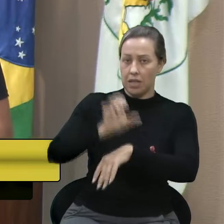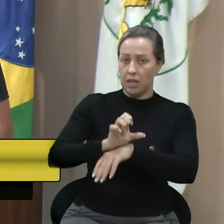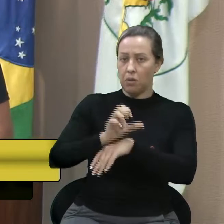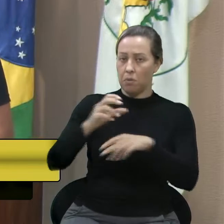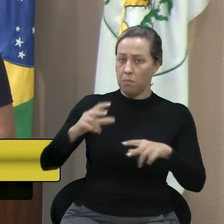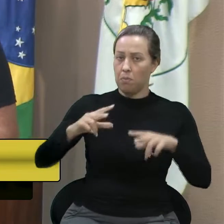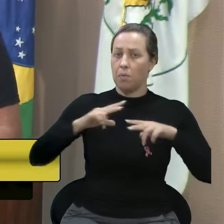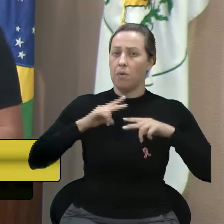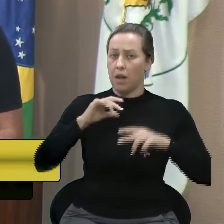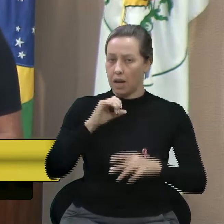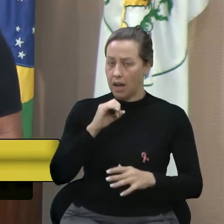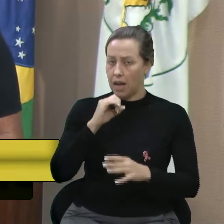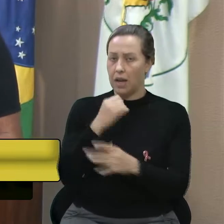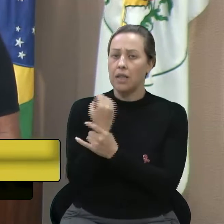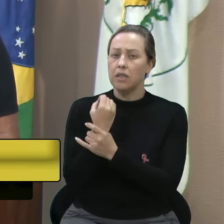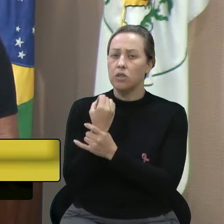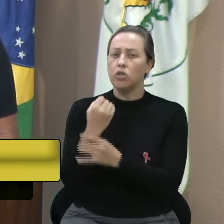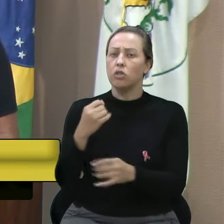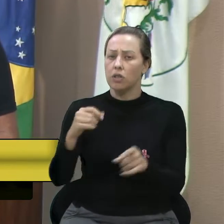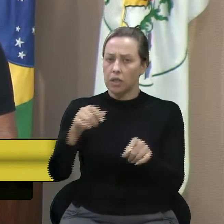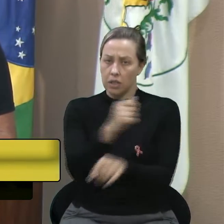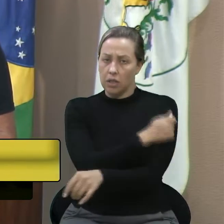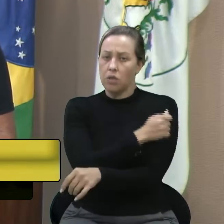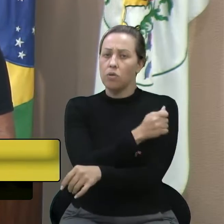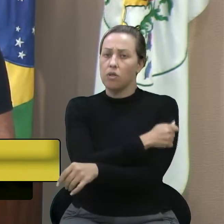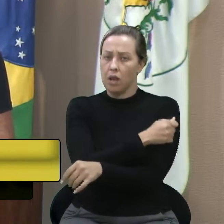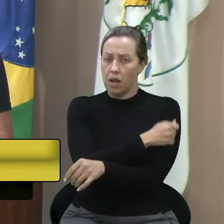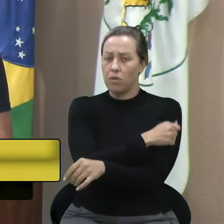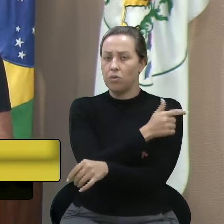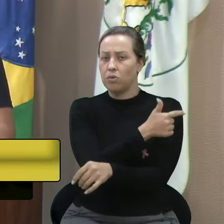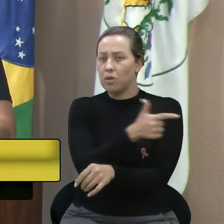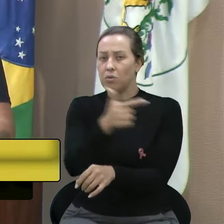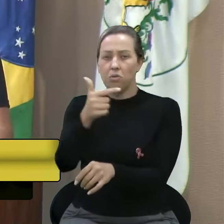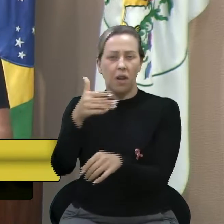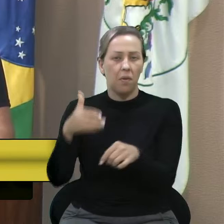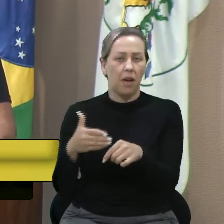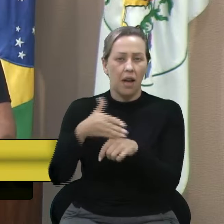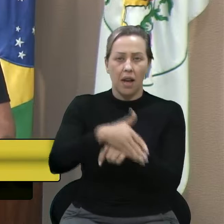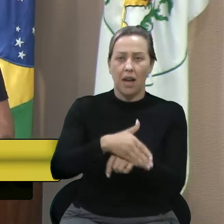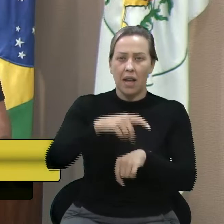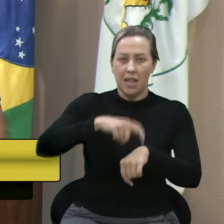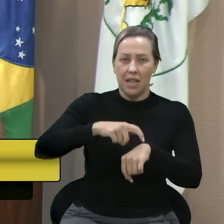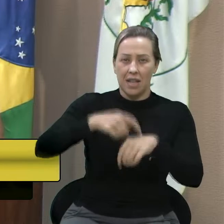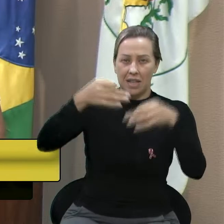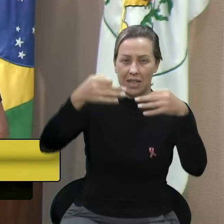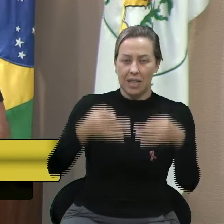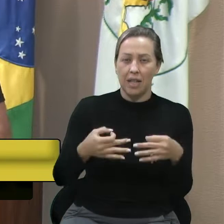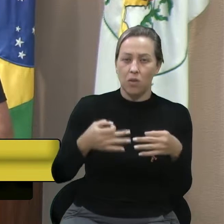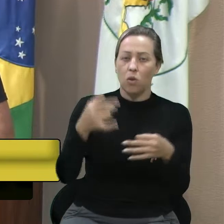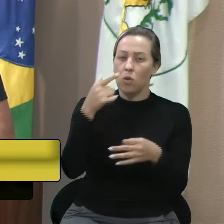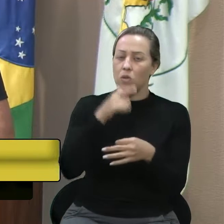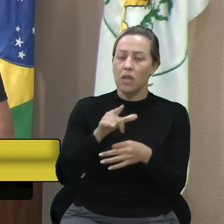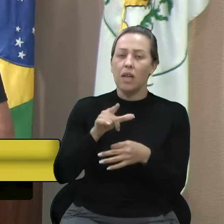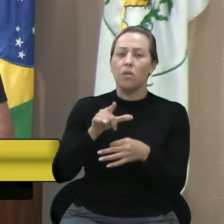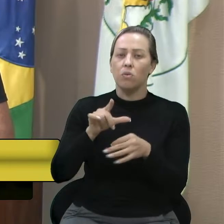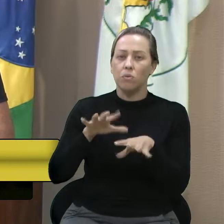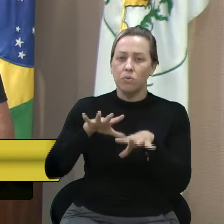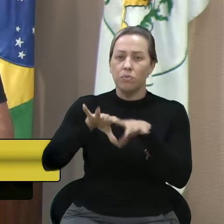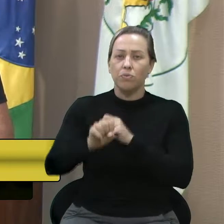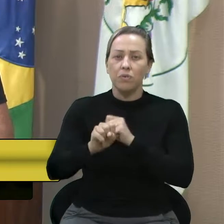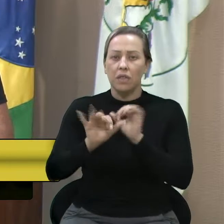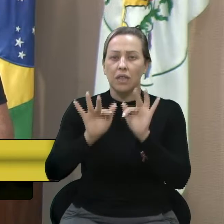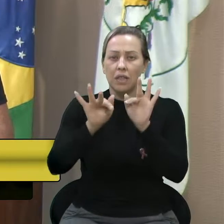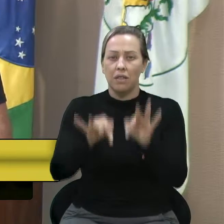que garante que os alunos, que os estudantes que não tiveram acesso, né, na idade, possam concluir os